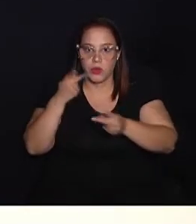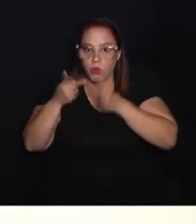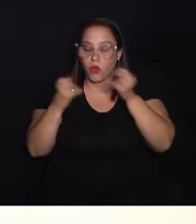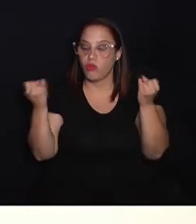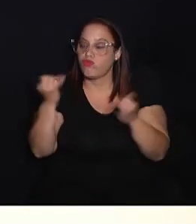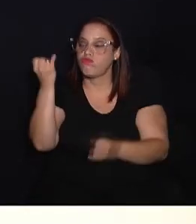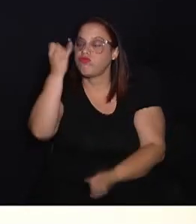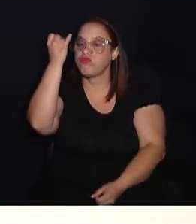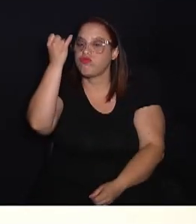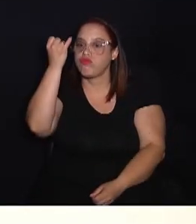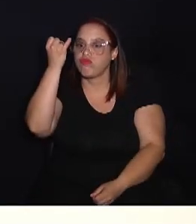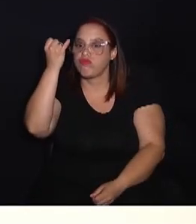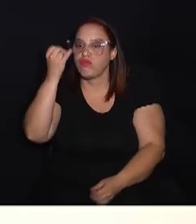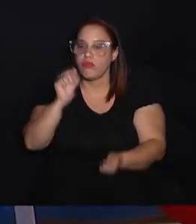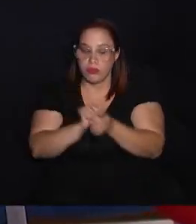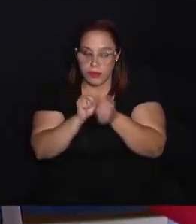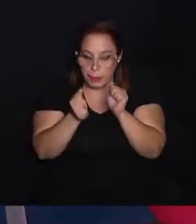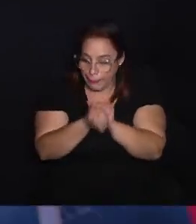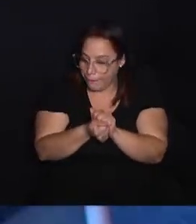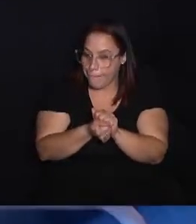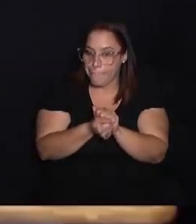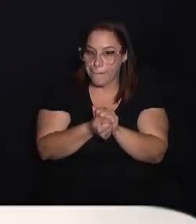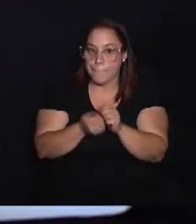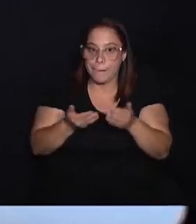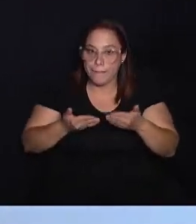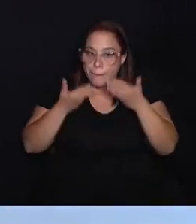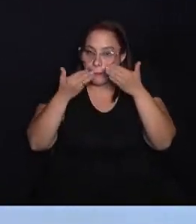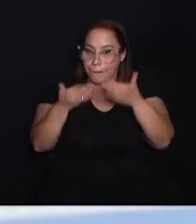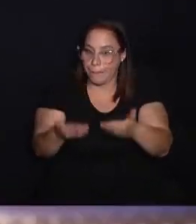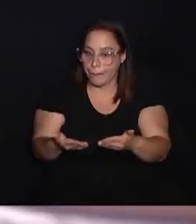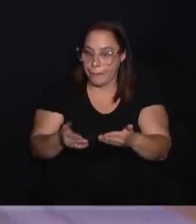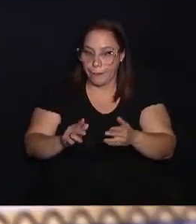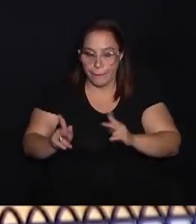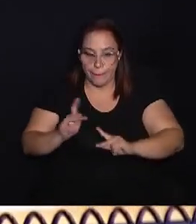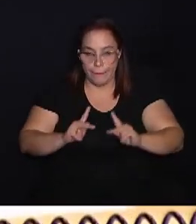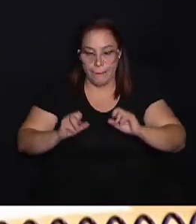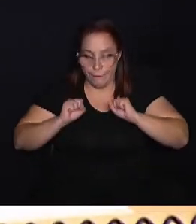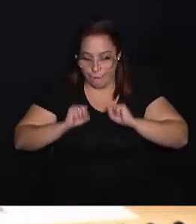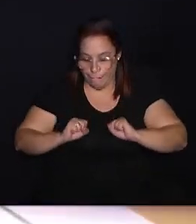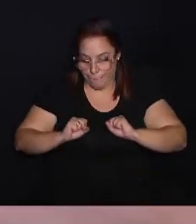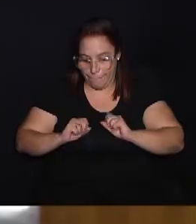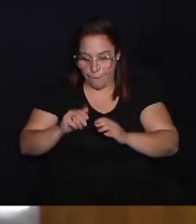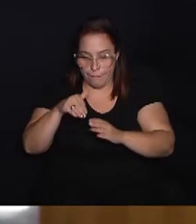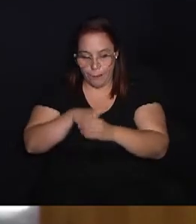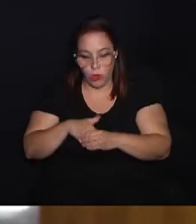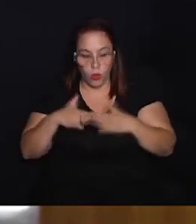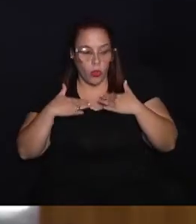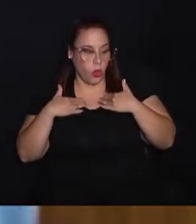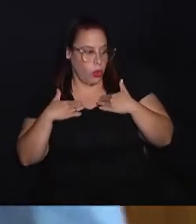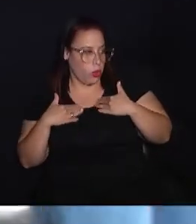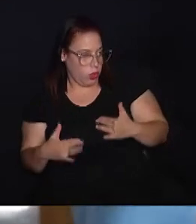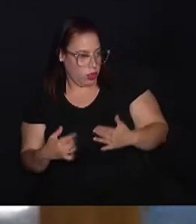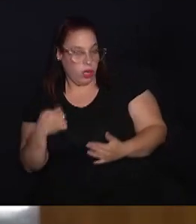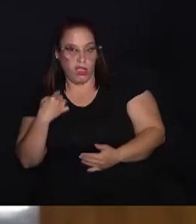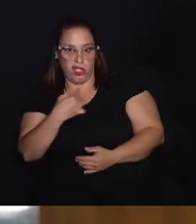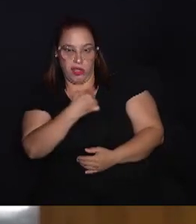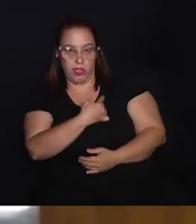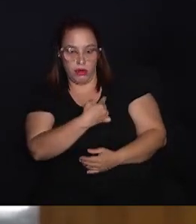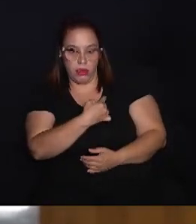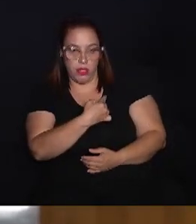de seis pessoas, né, pela minha contagem. Todas utilizaram o elevador, que tem um espaço adequado, tem um